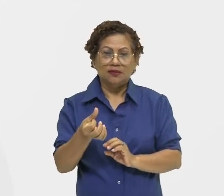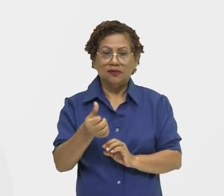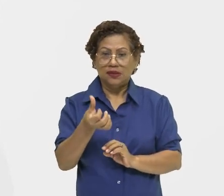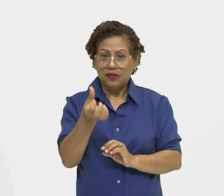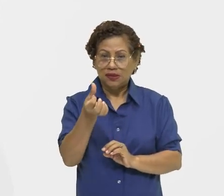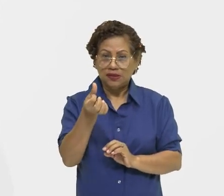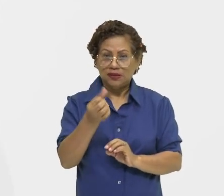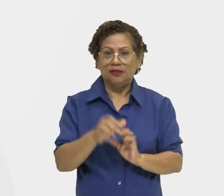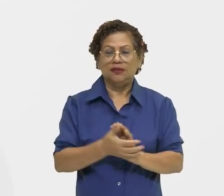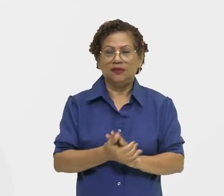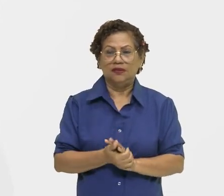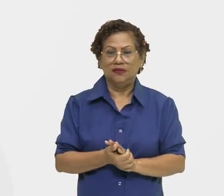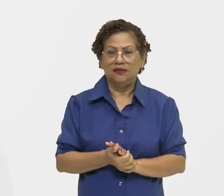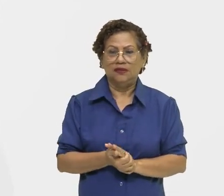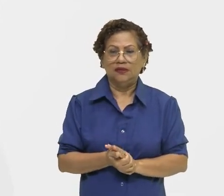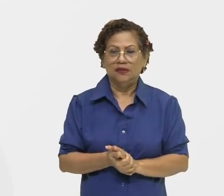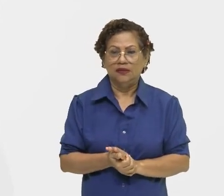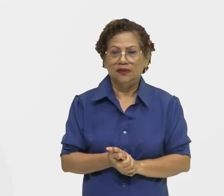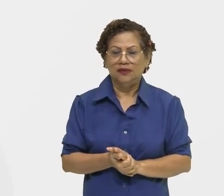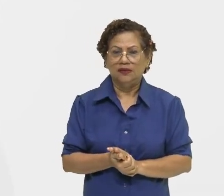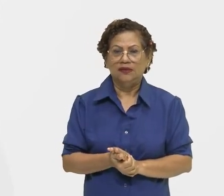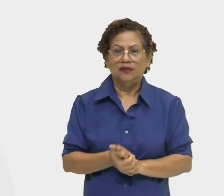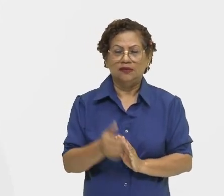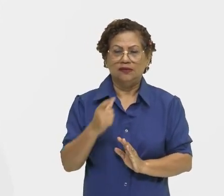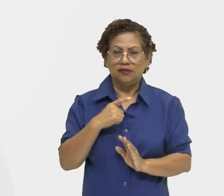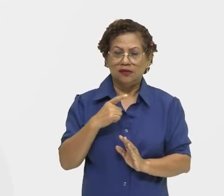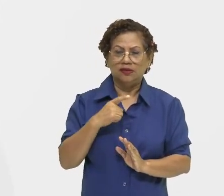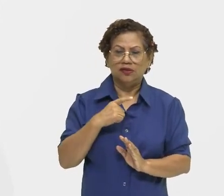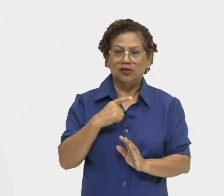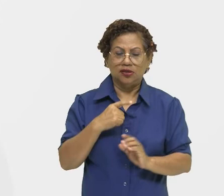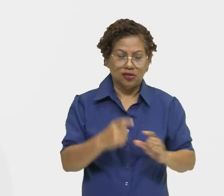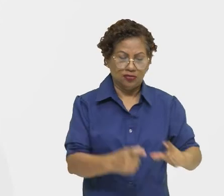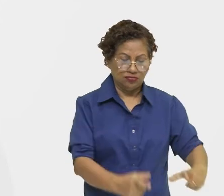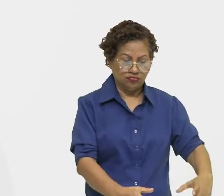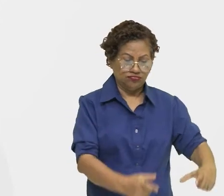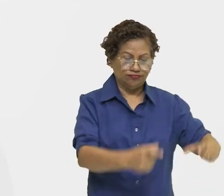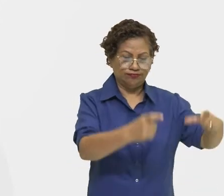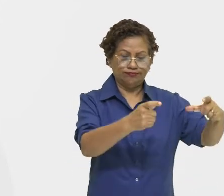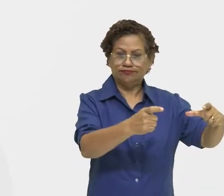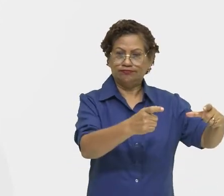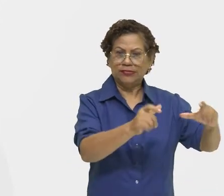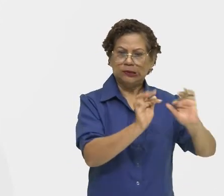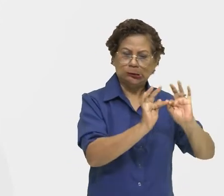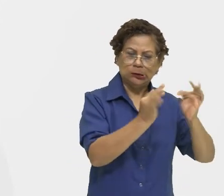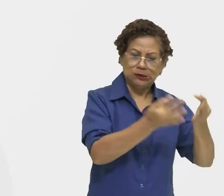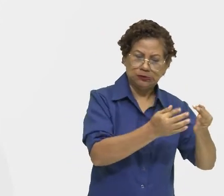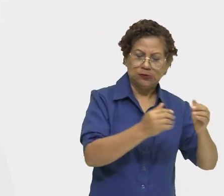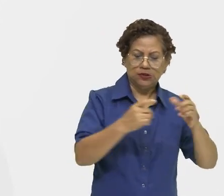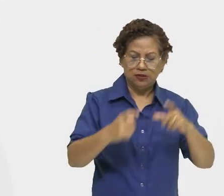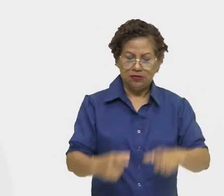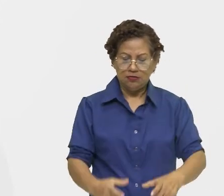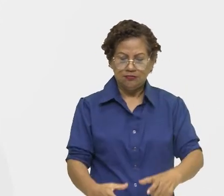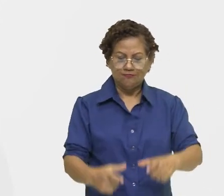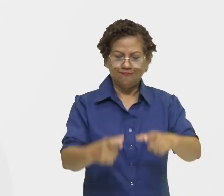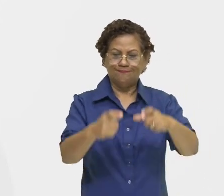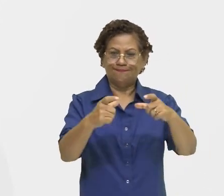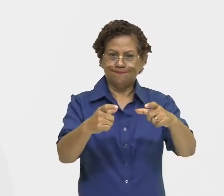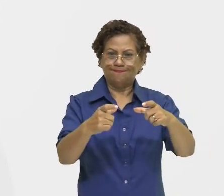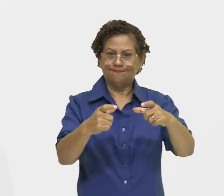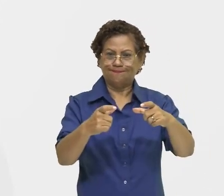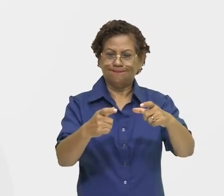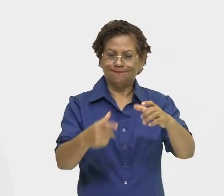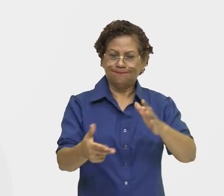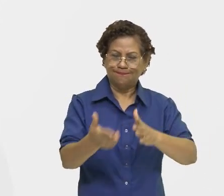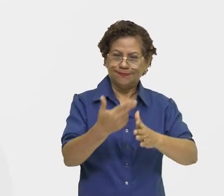gregos, eles tinham as colunas como um elemento muito forte na sua composição. E essas colunas,